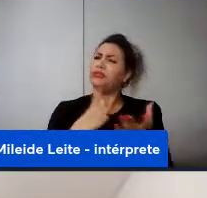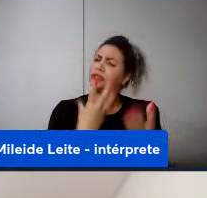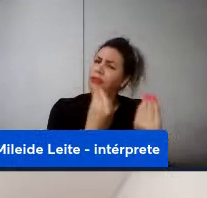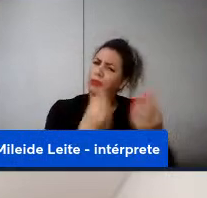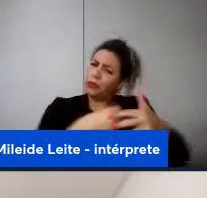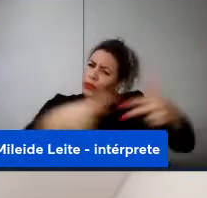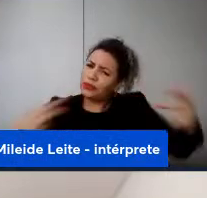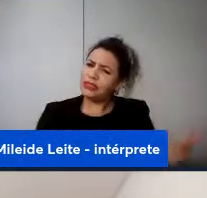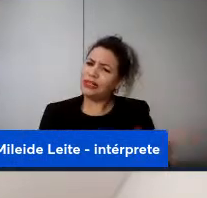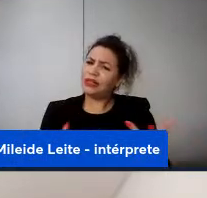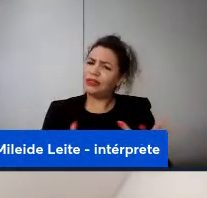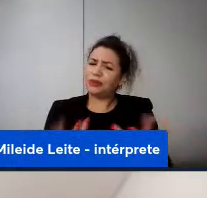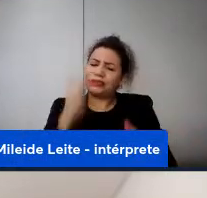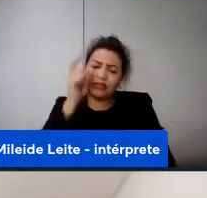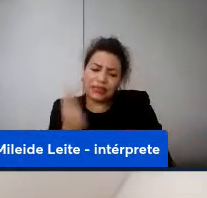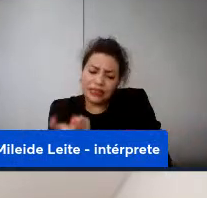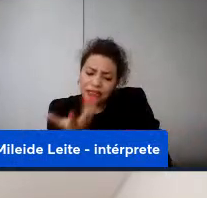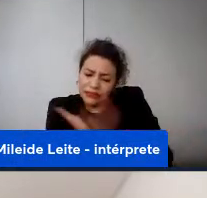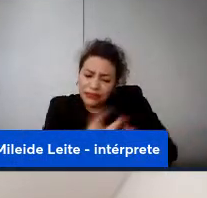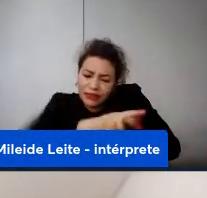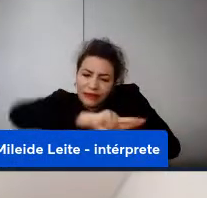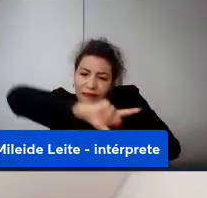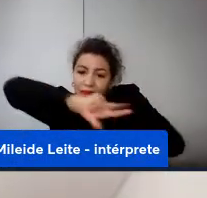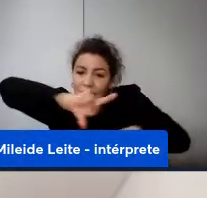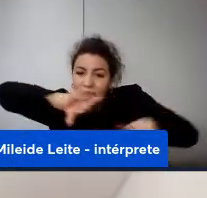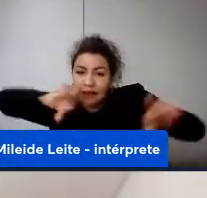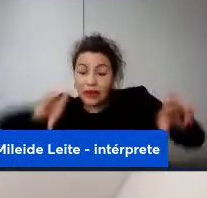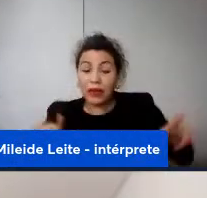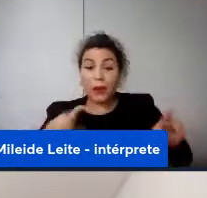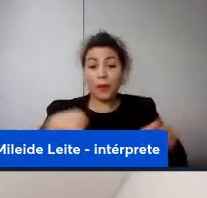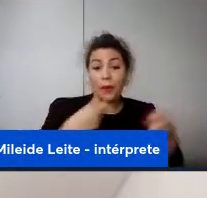nas interfaces e vejo que